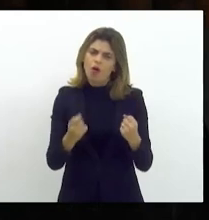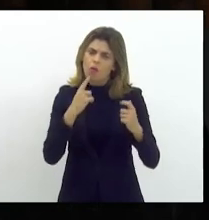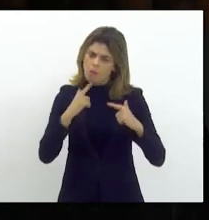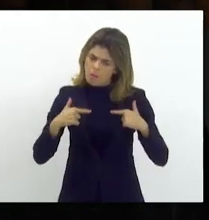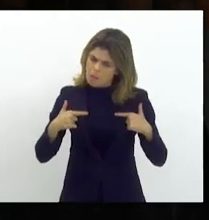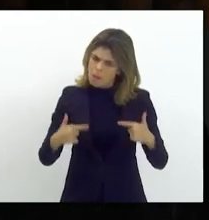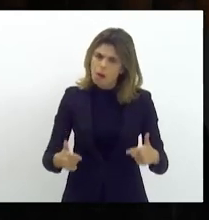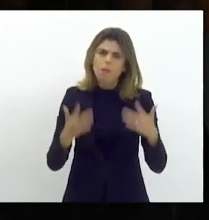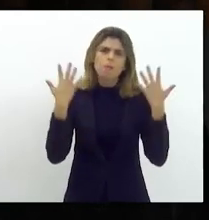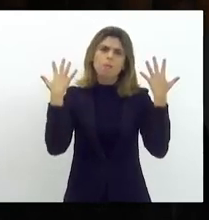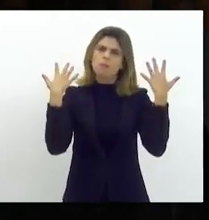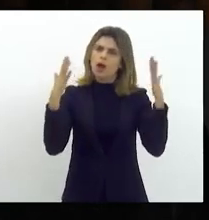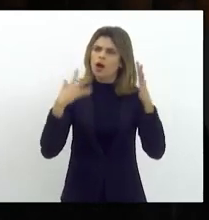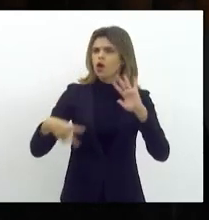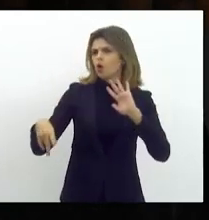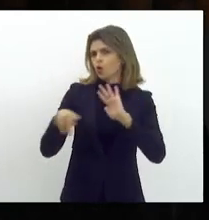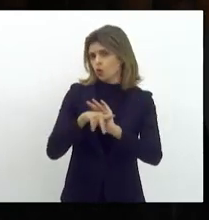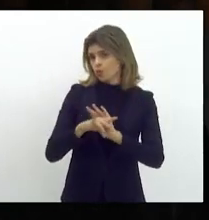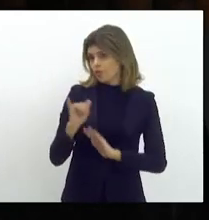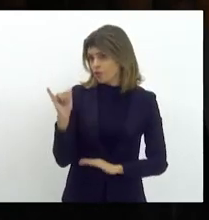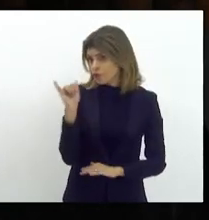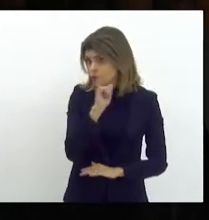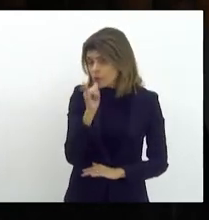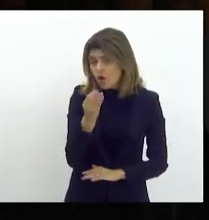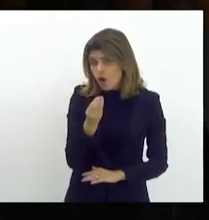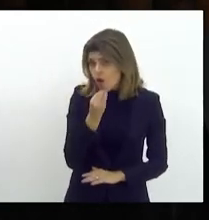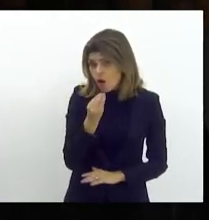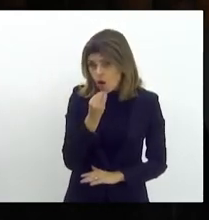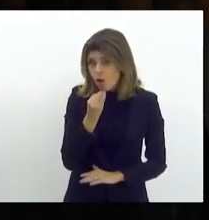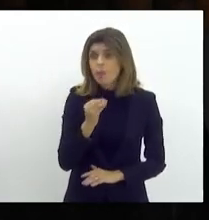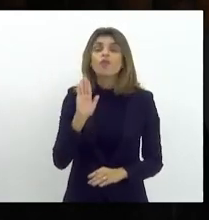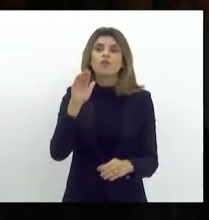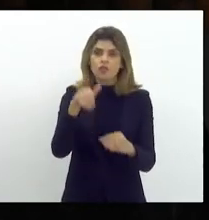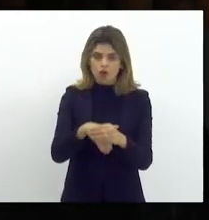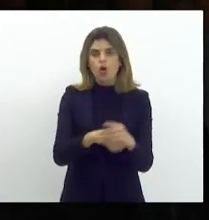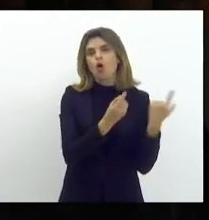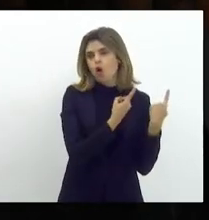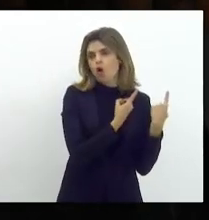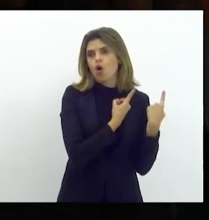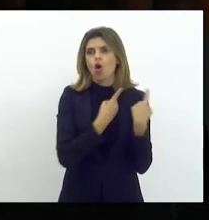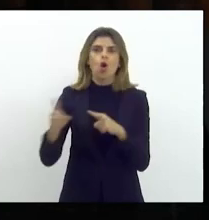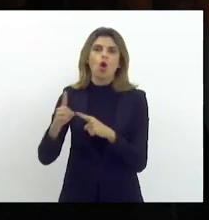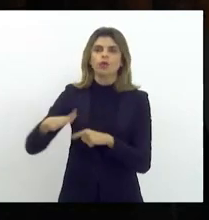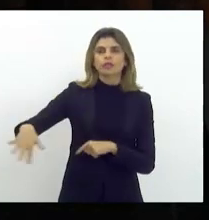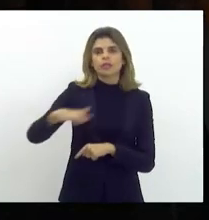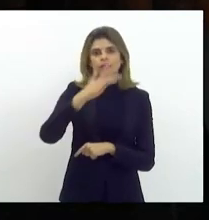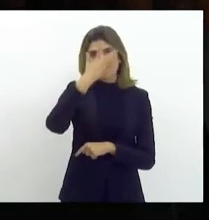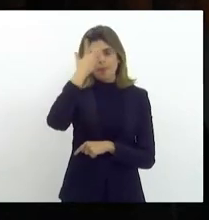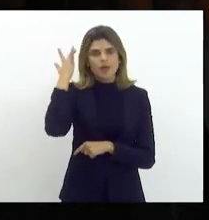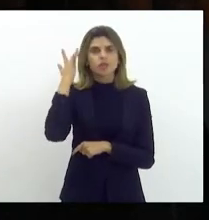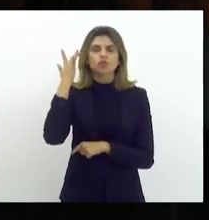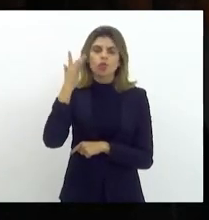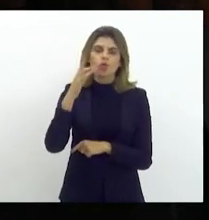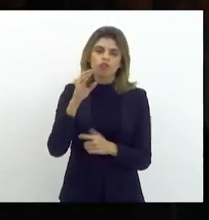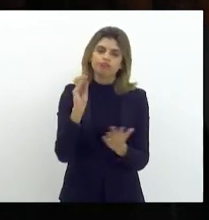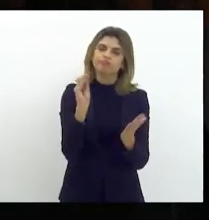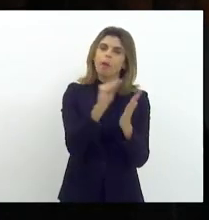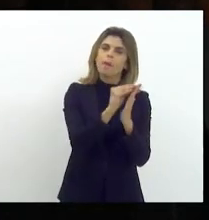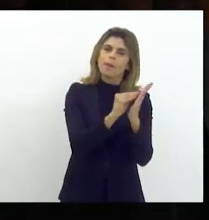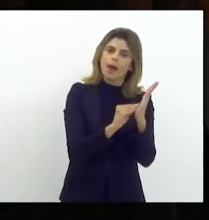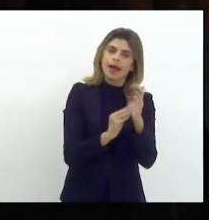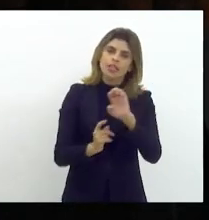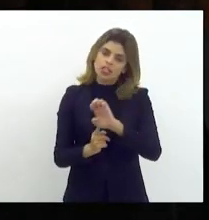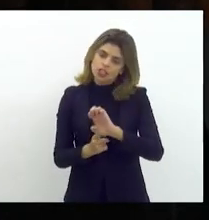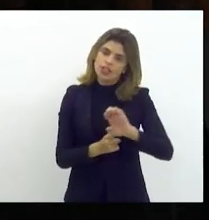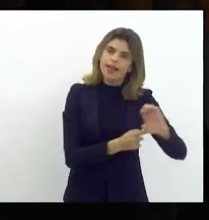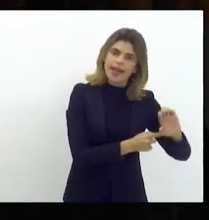ao Parlamento Fluminense e por Óbvio o nosso voto é contrário a esses destaques da